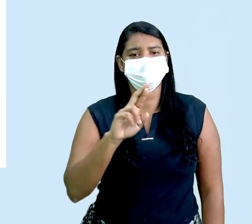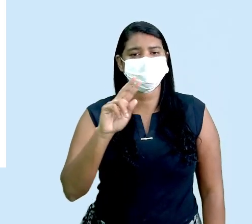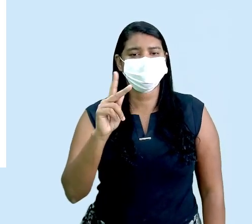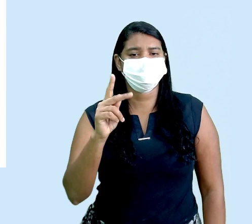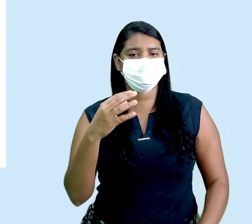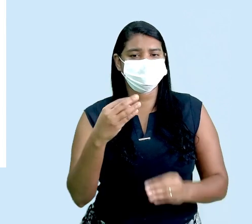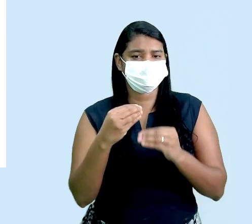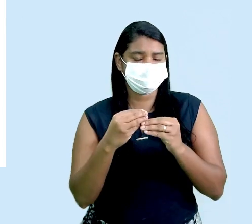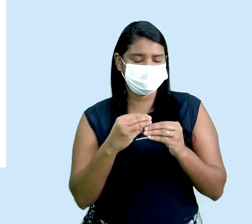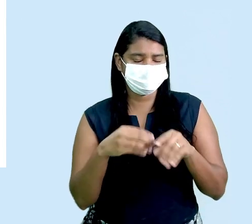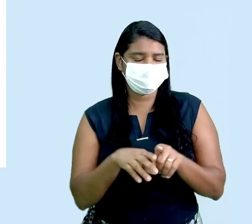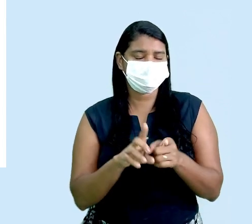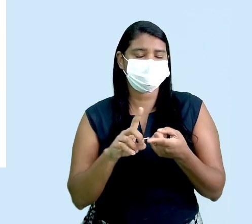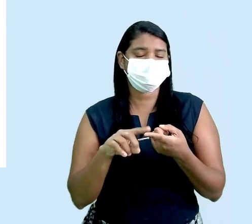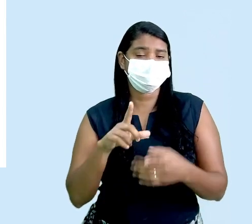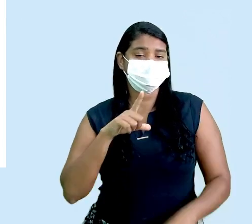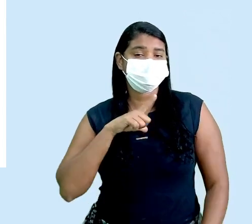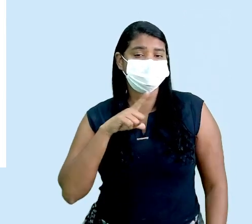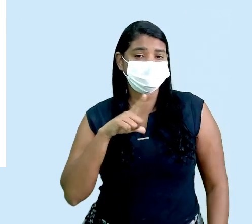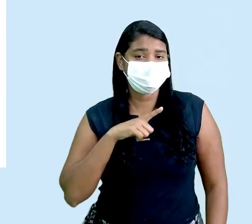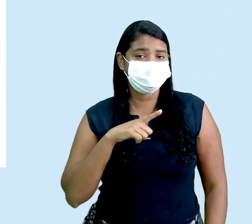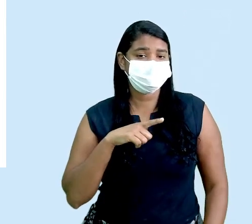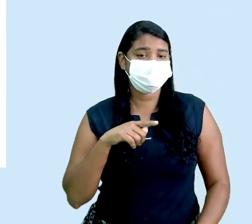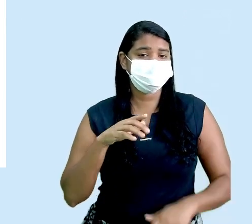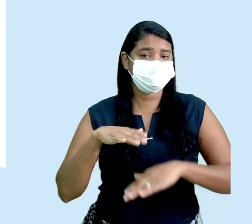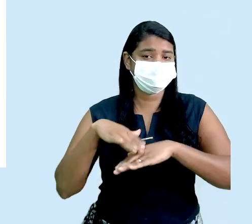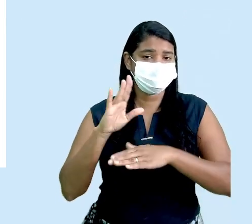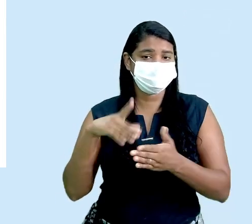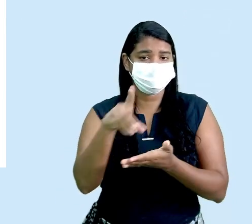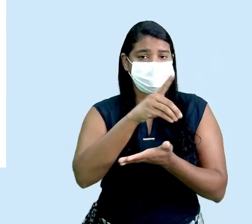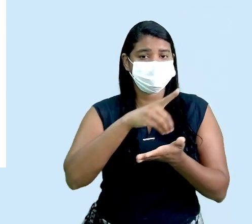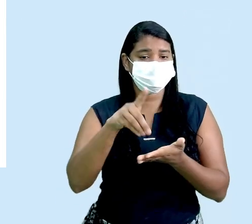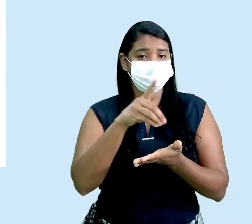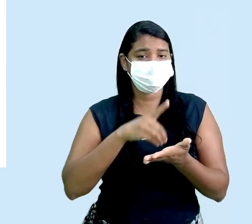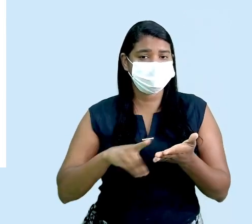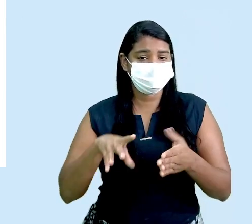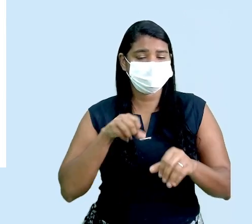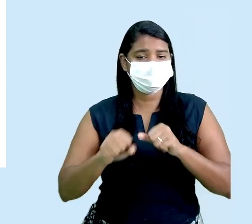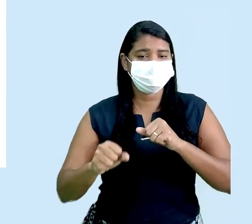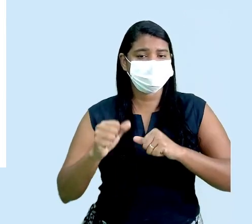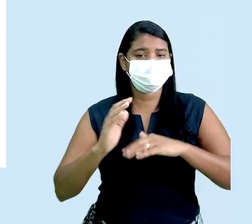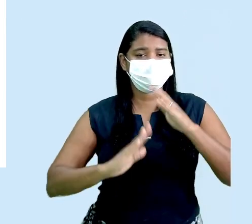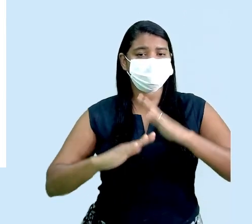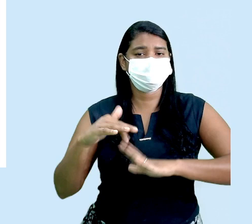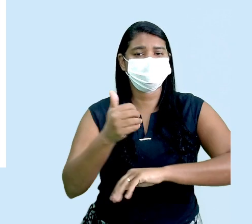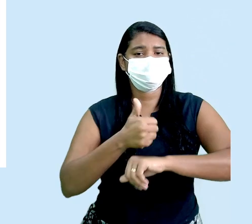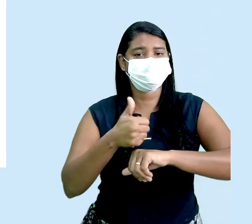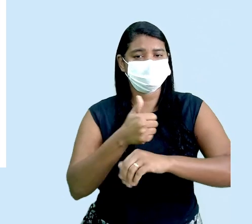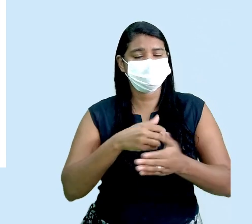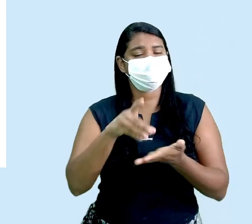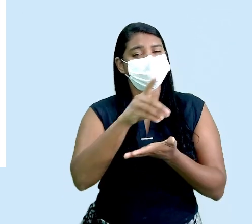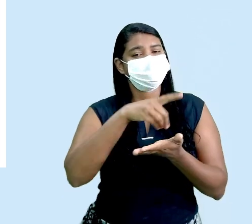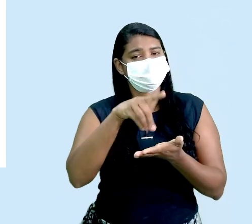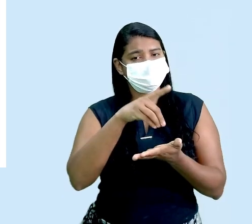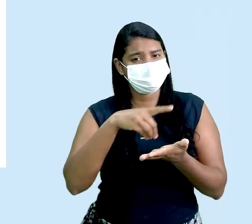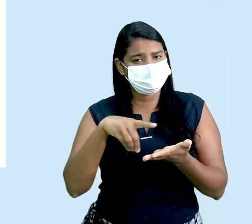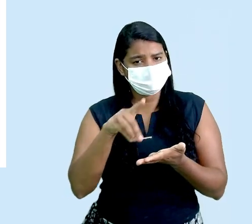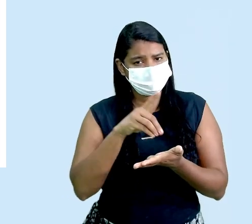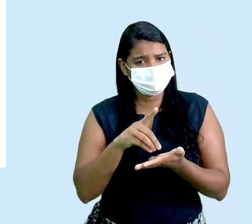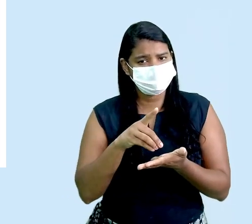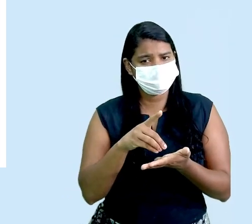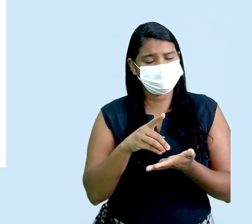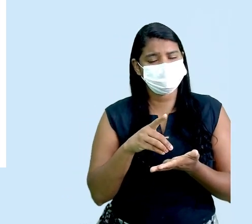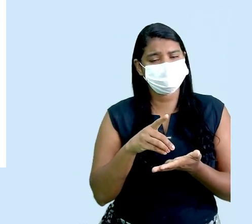Que é tida por muitos como a maior escola de design de todos os tempos, né? Na Bauhaus, né? Que foi fundada